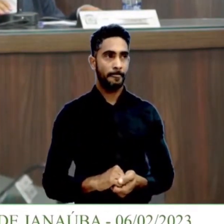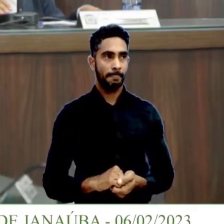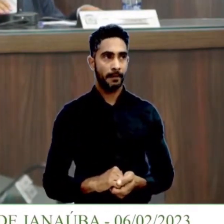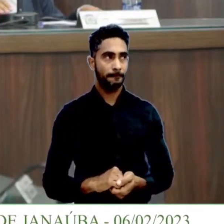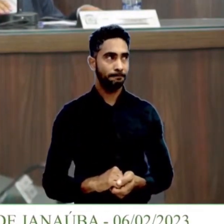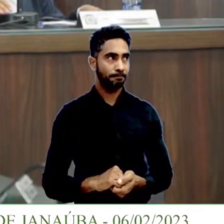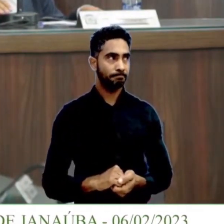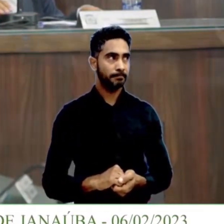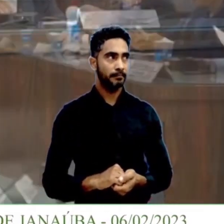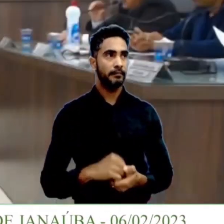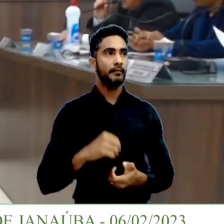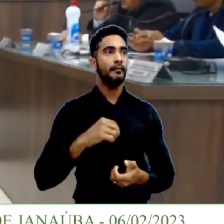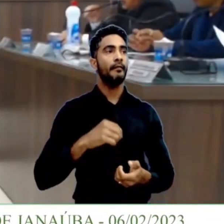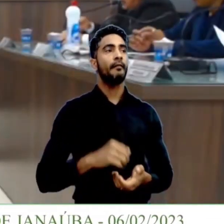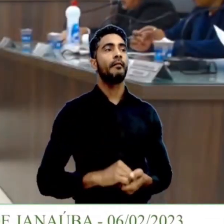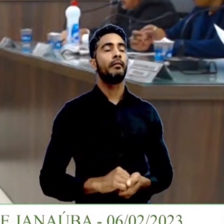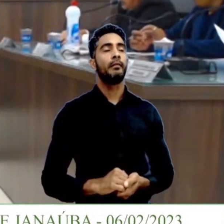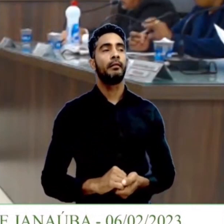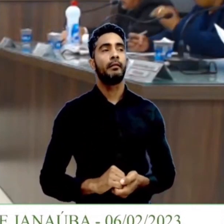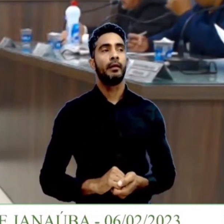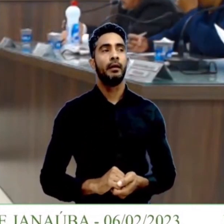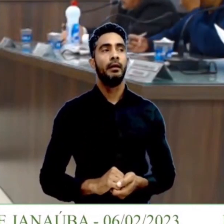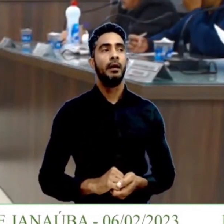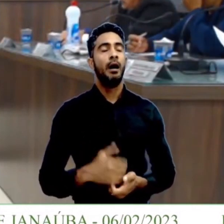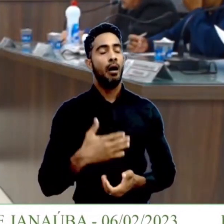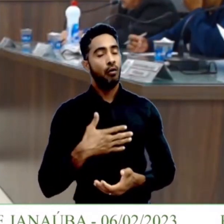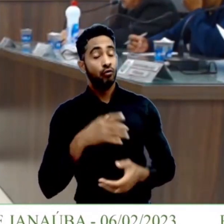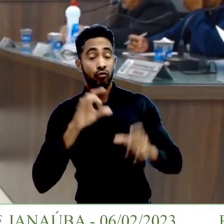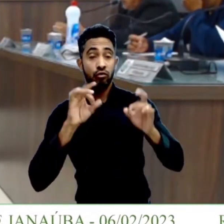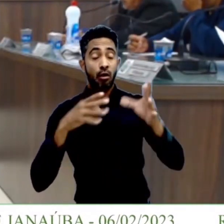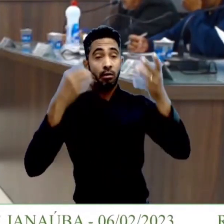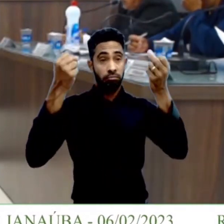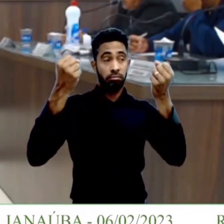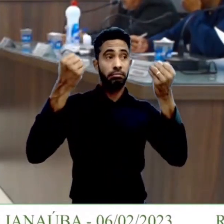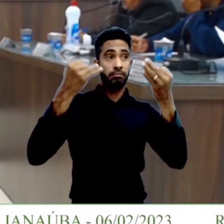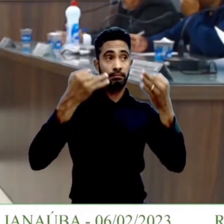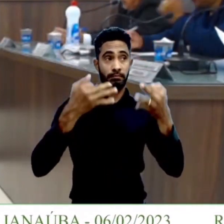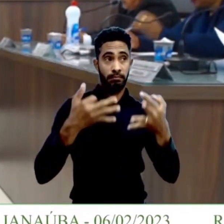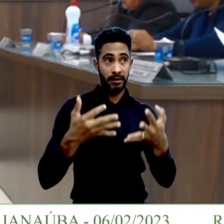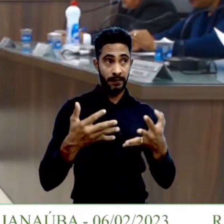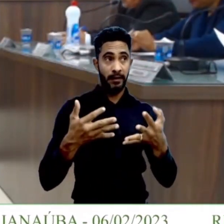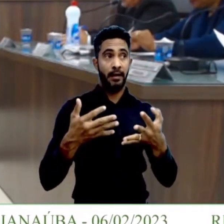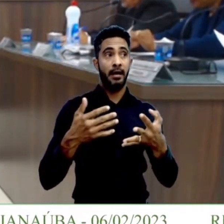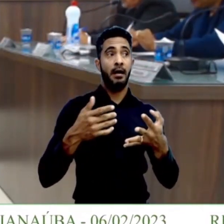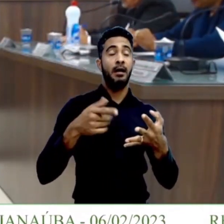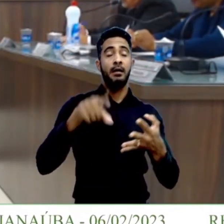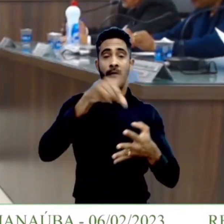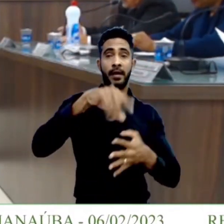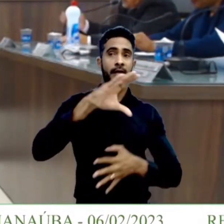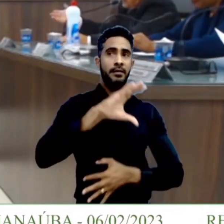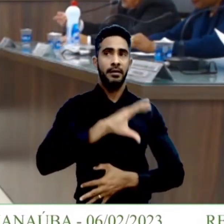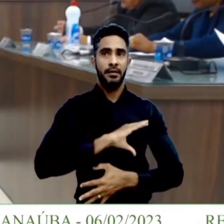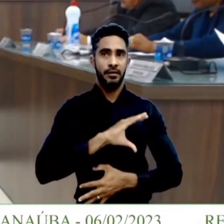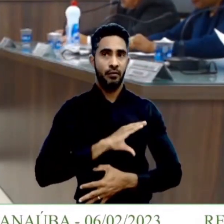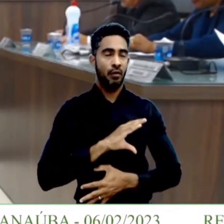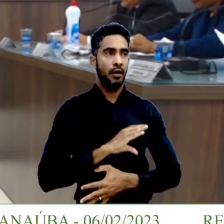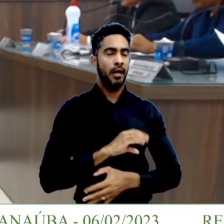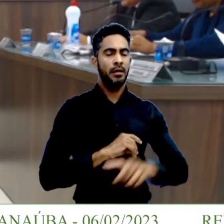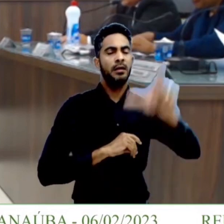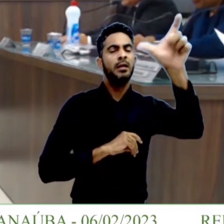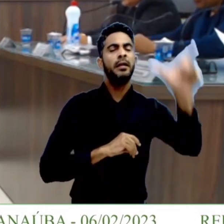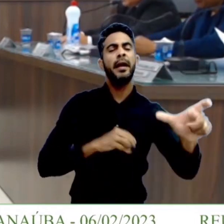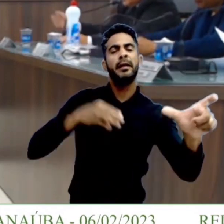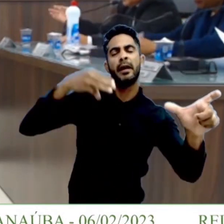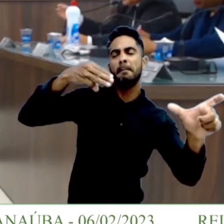palavra, senhor presidente. Com a palavra, Dauri. Eu gostaria só de falar para os nobres colegas aqui quem é seu